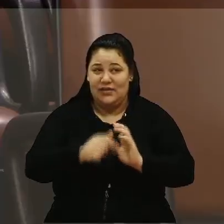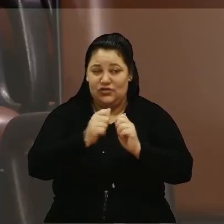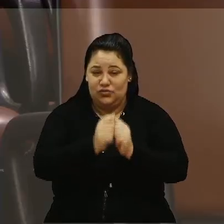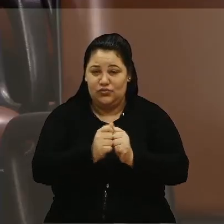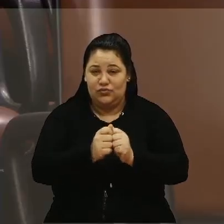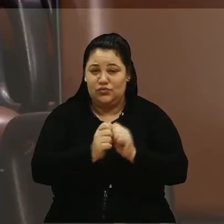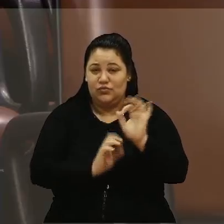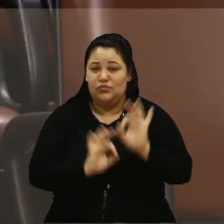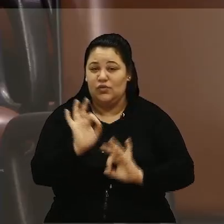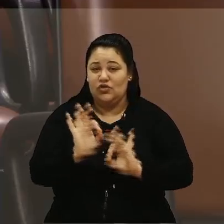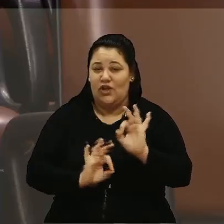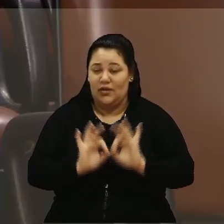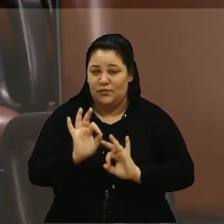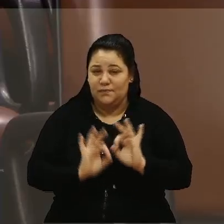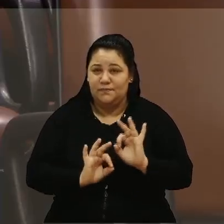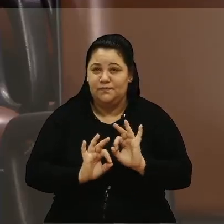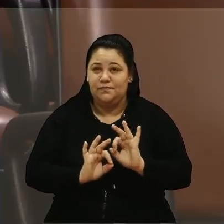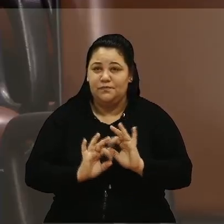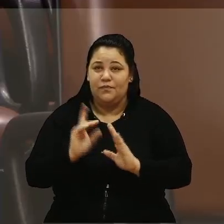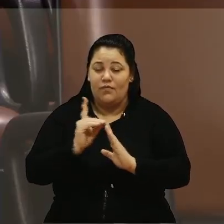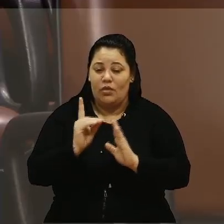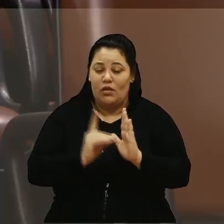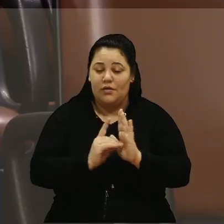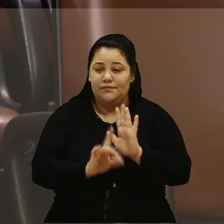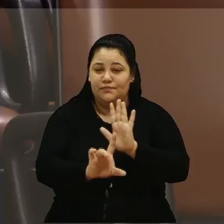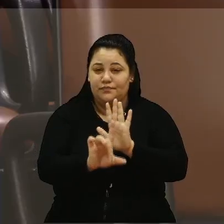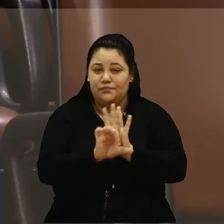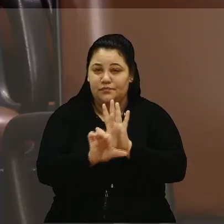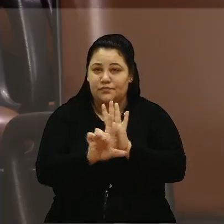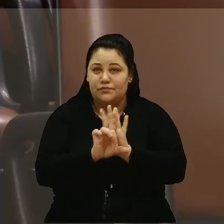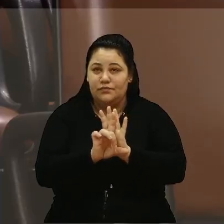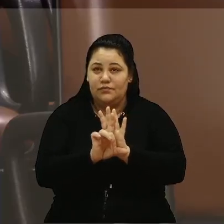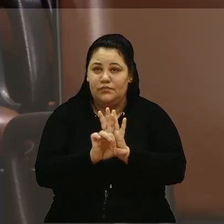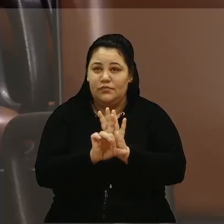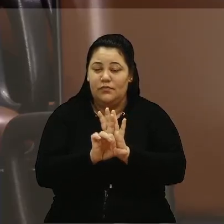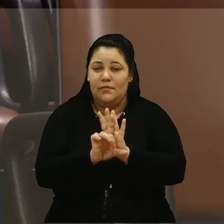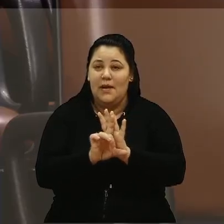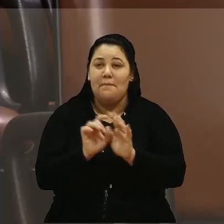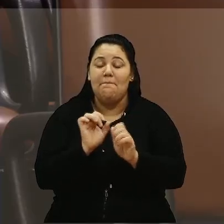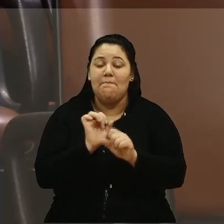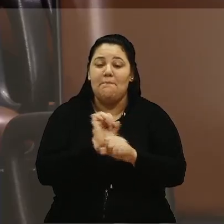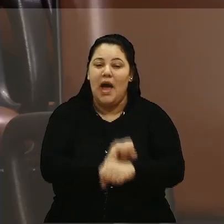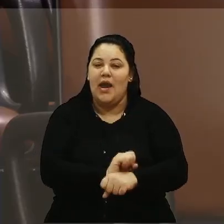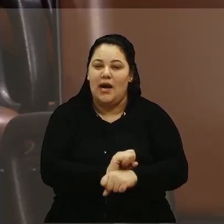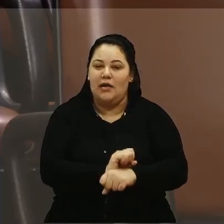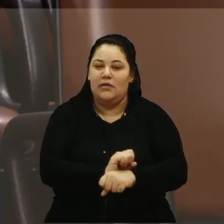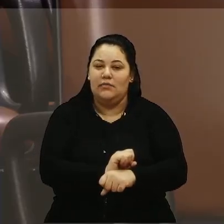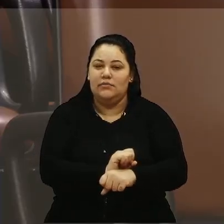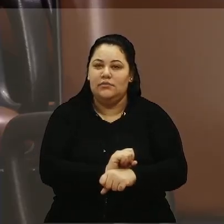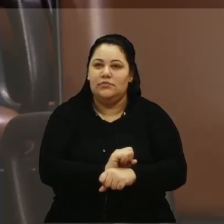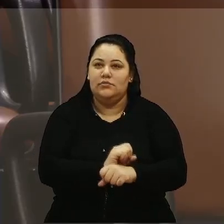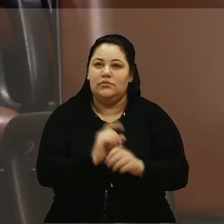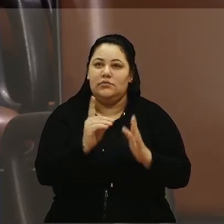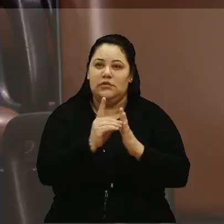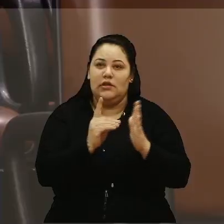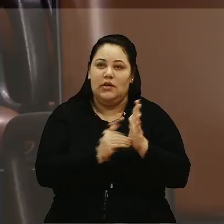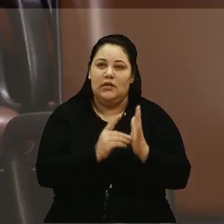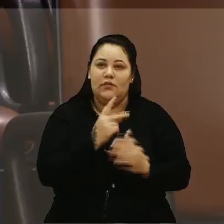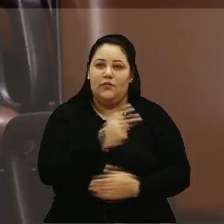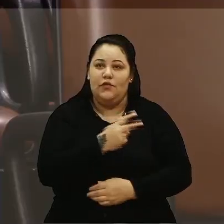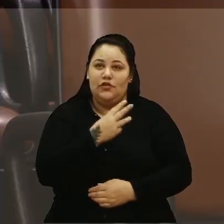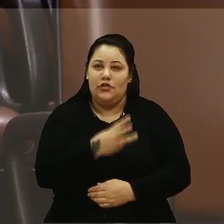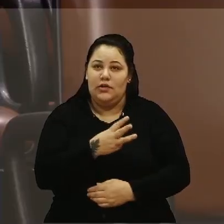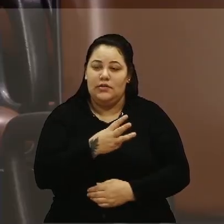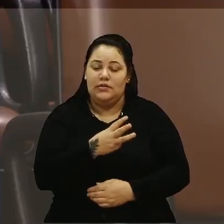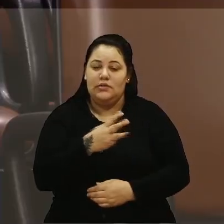um projeto de decreto legislativo para sustar este decreto, o